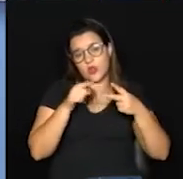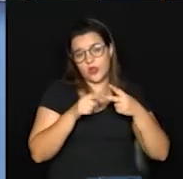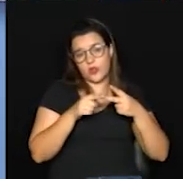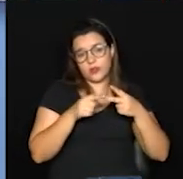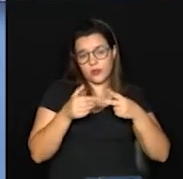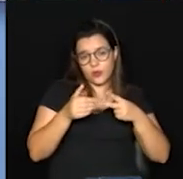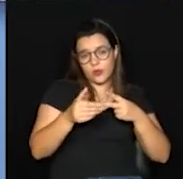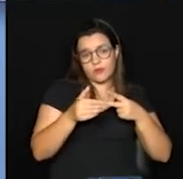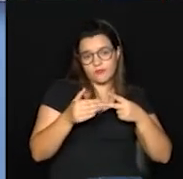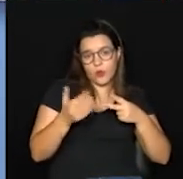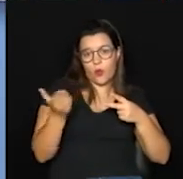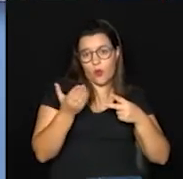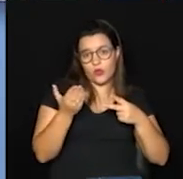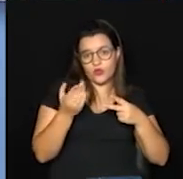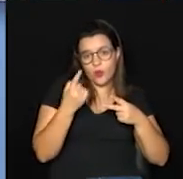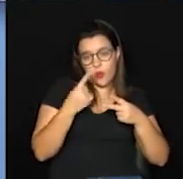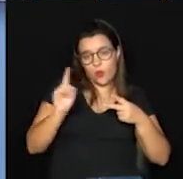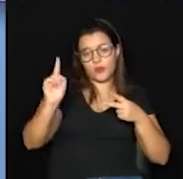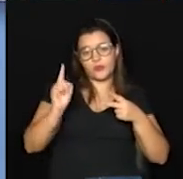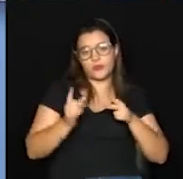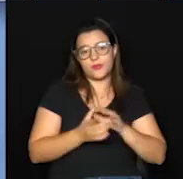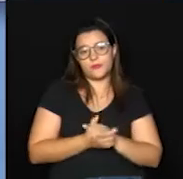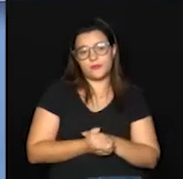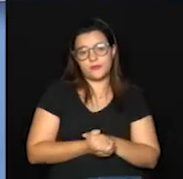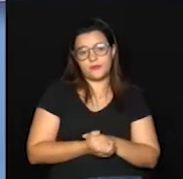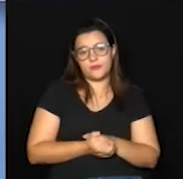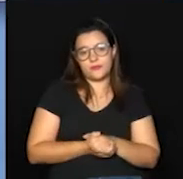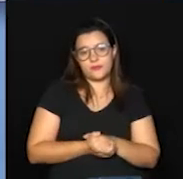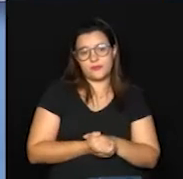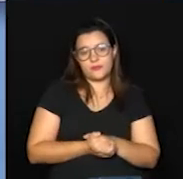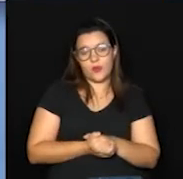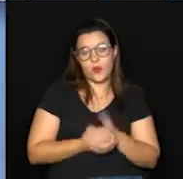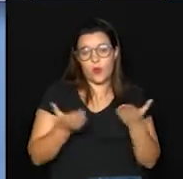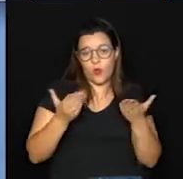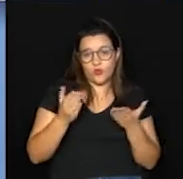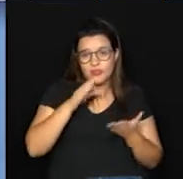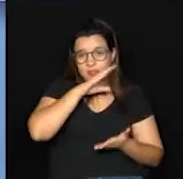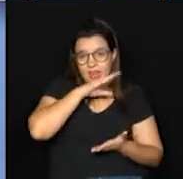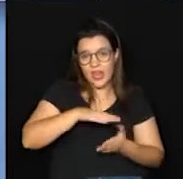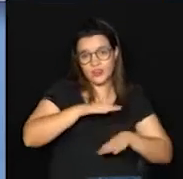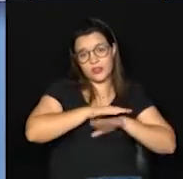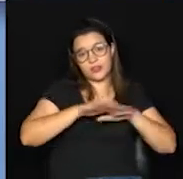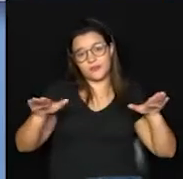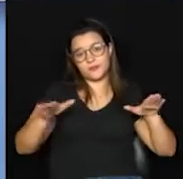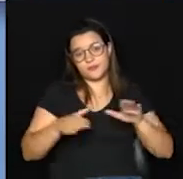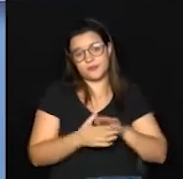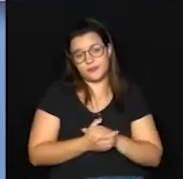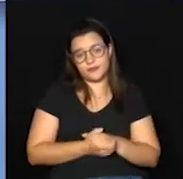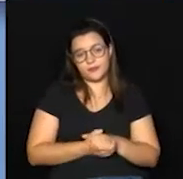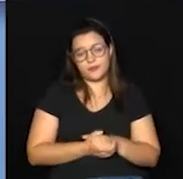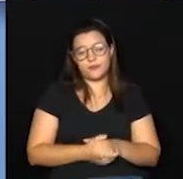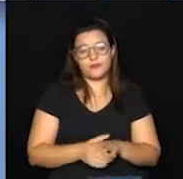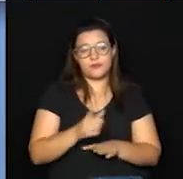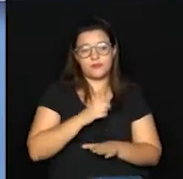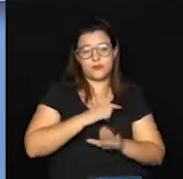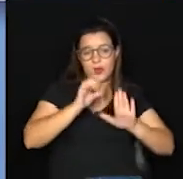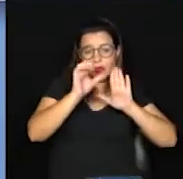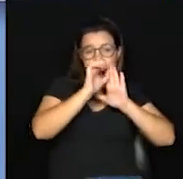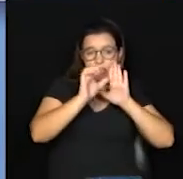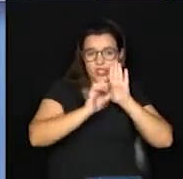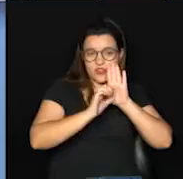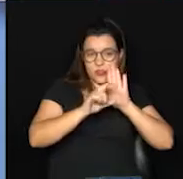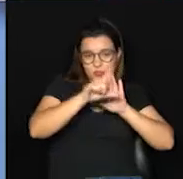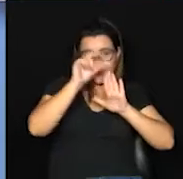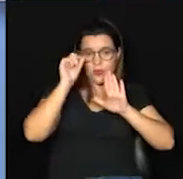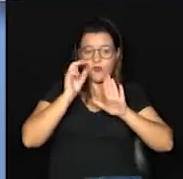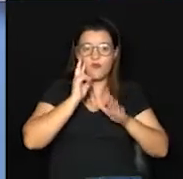permeiam até o dia 19, ou seja, tem até o final da tarde, final da noite de hoje. Então, você entra lá, entra no ícone editais